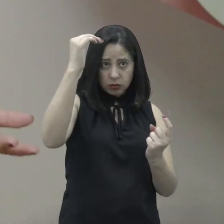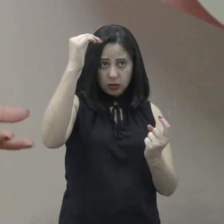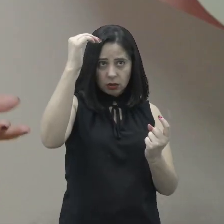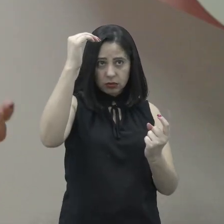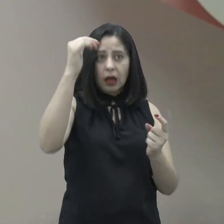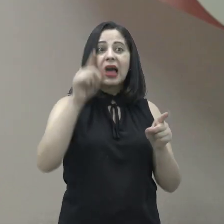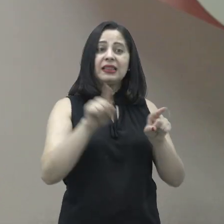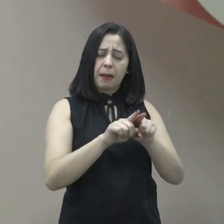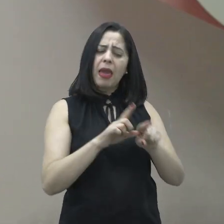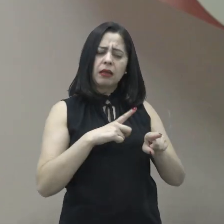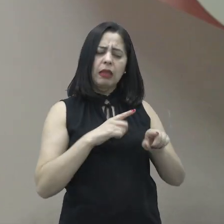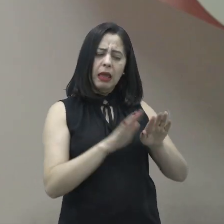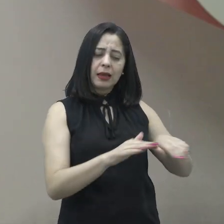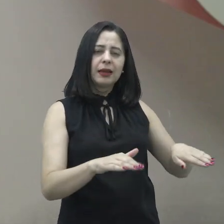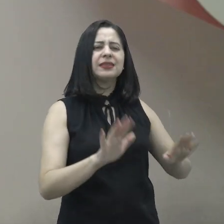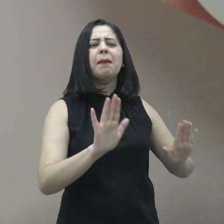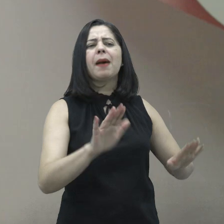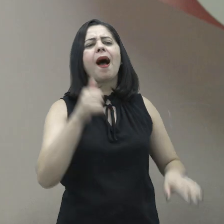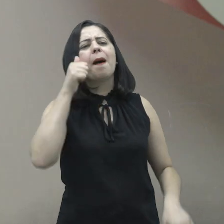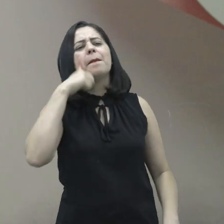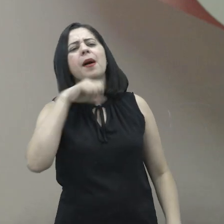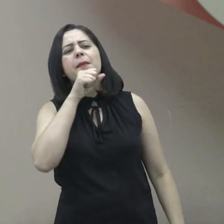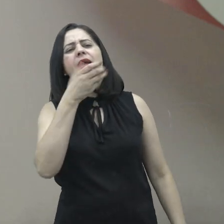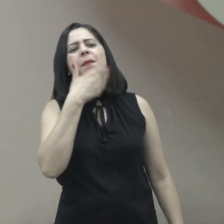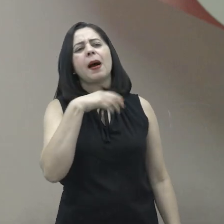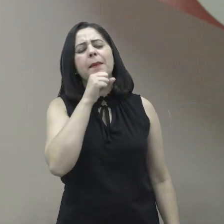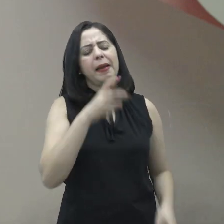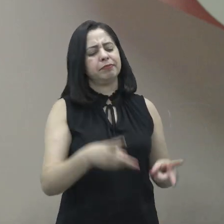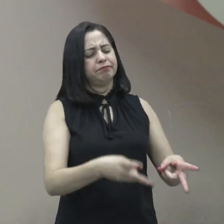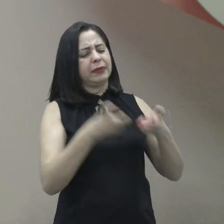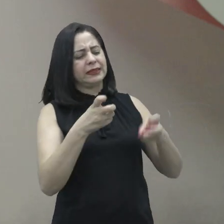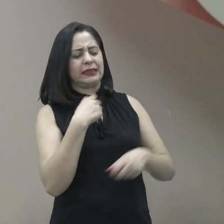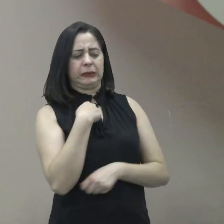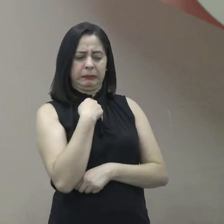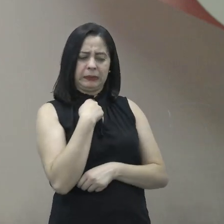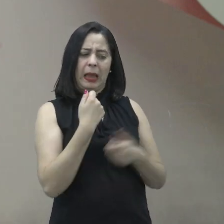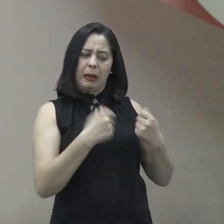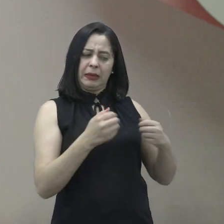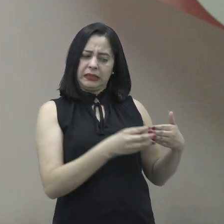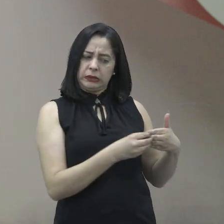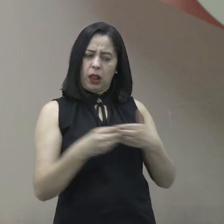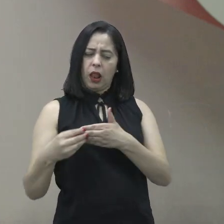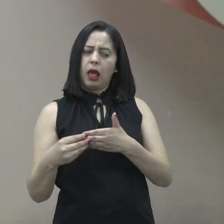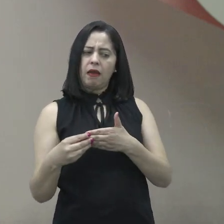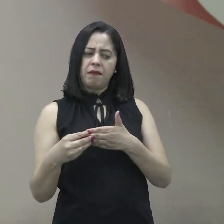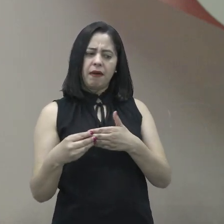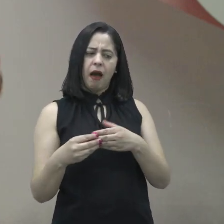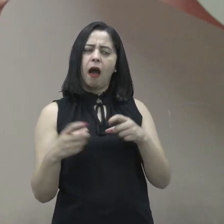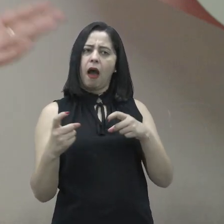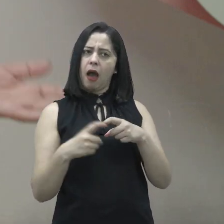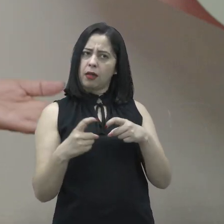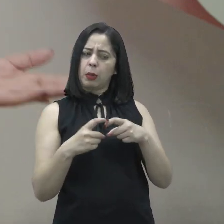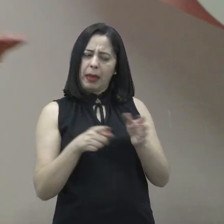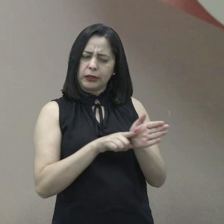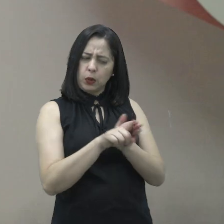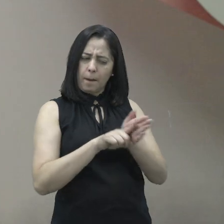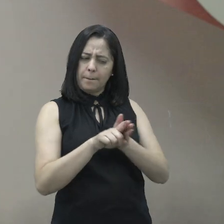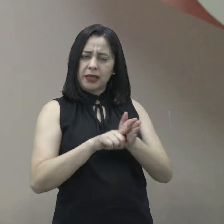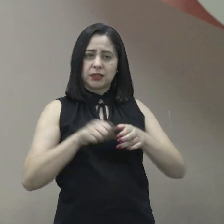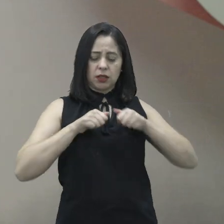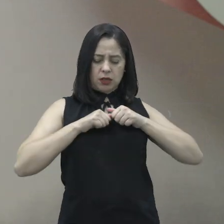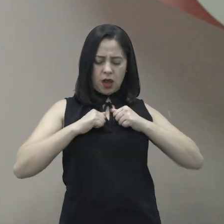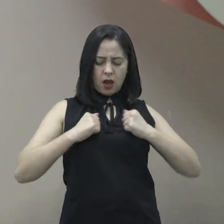pediátrica também. Mas quando os pais devem falar, olha, está na hora de eu procurar um especialista, investigar o pulmãozinho desse bebê ou